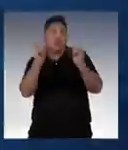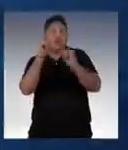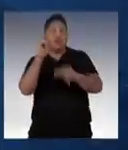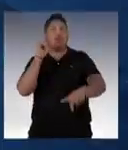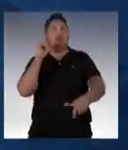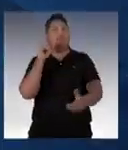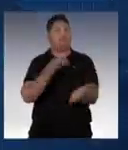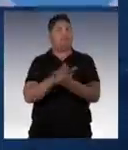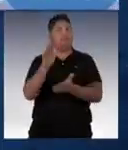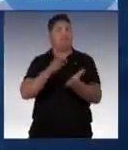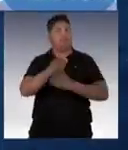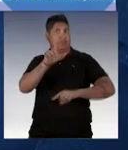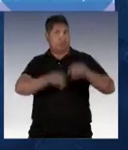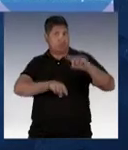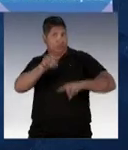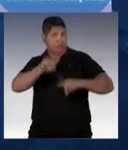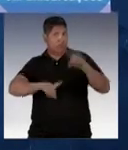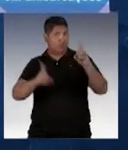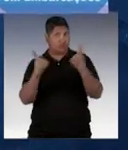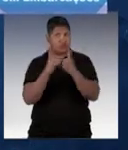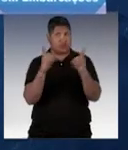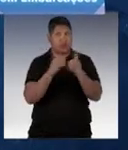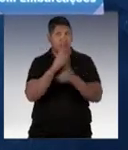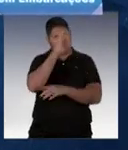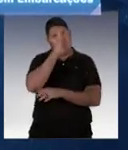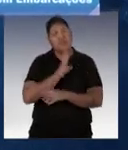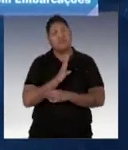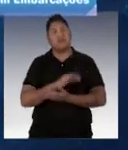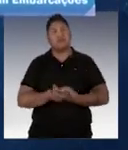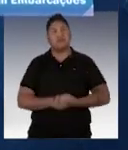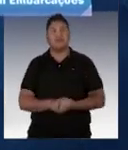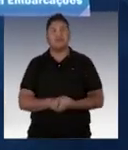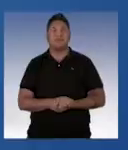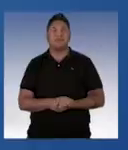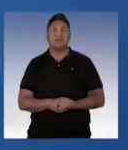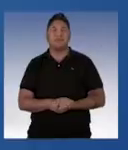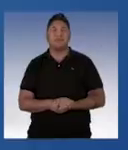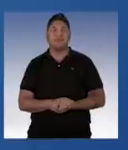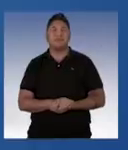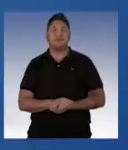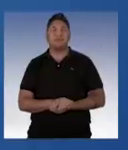campanhas e material didático exclusivo e gratuito sobre a CONATPA.